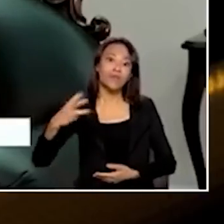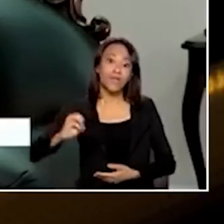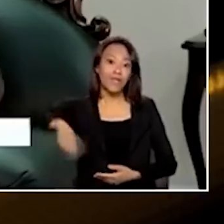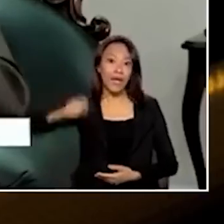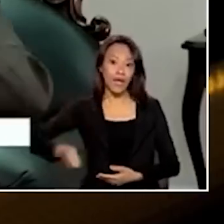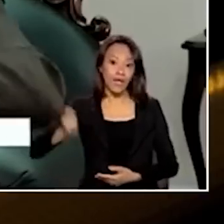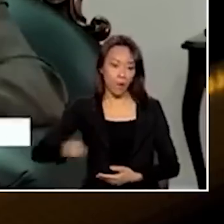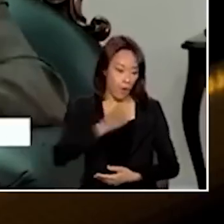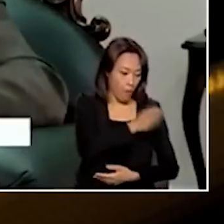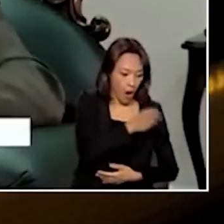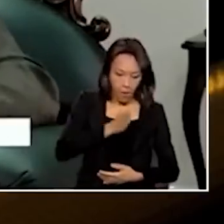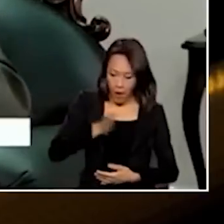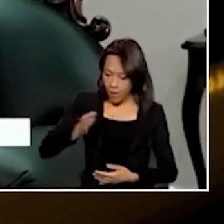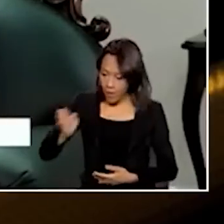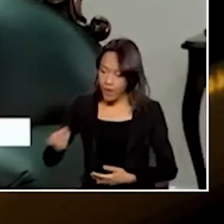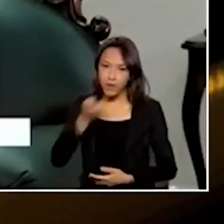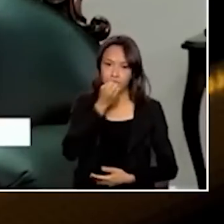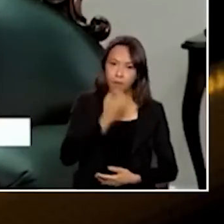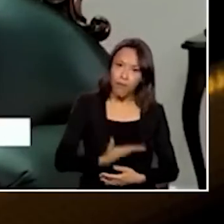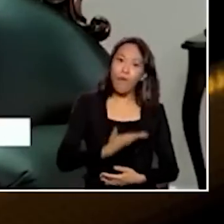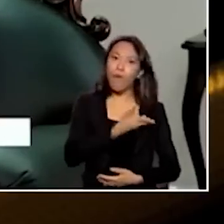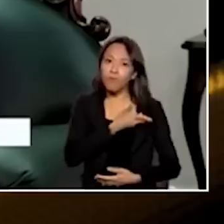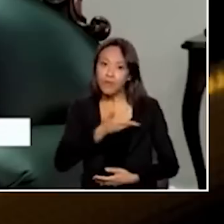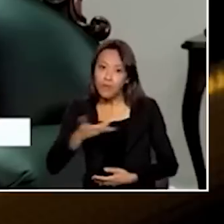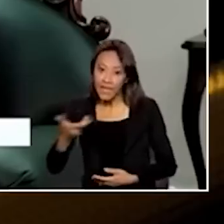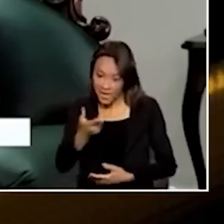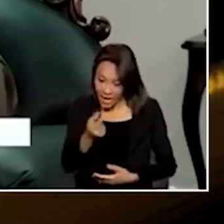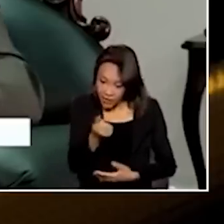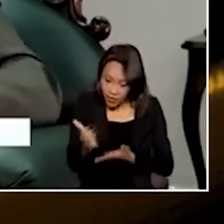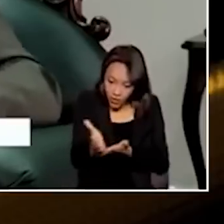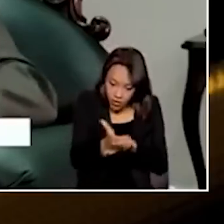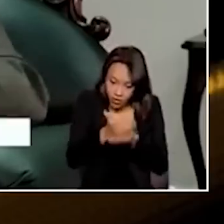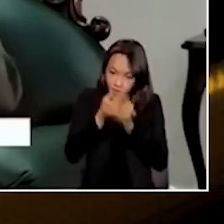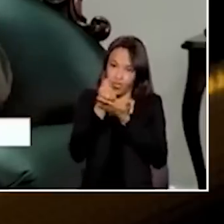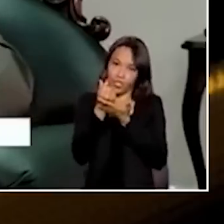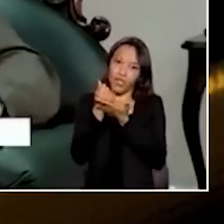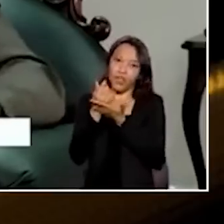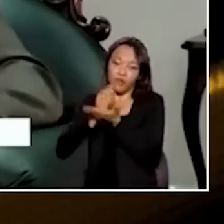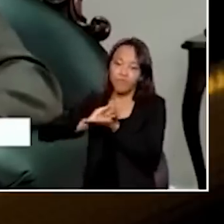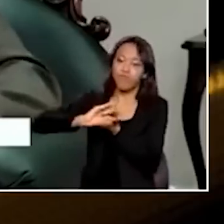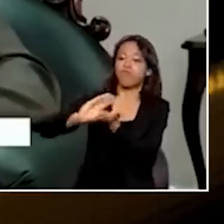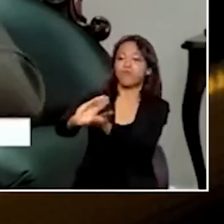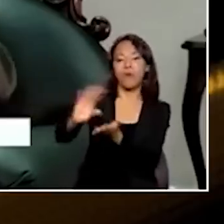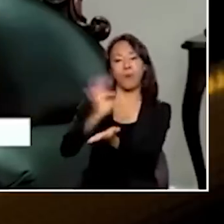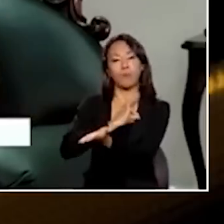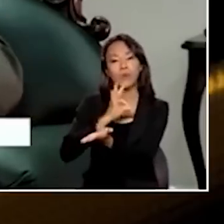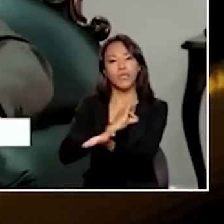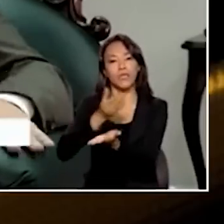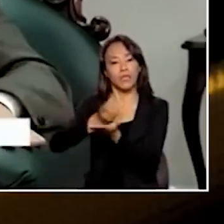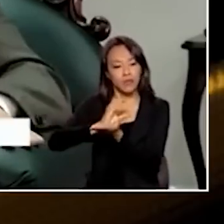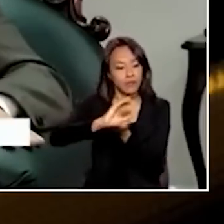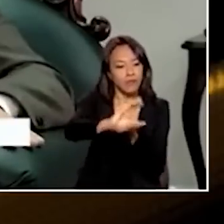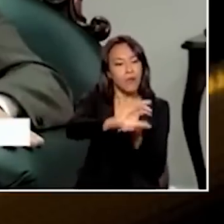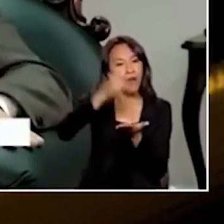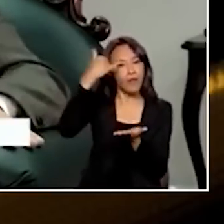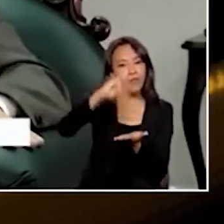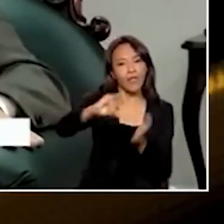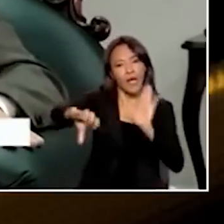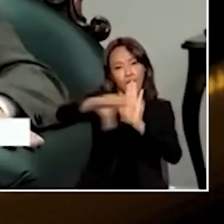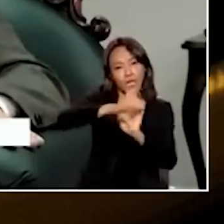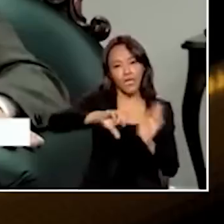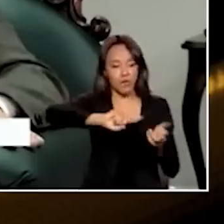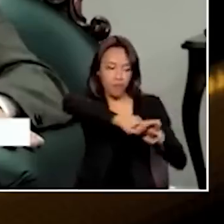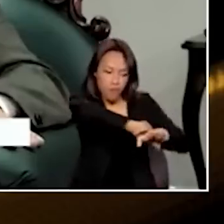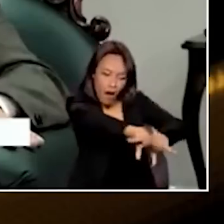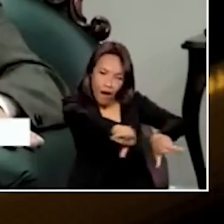quais crimes ele cometeu que crimes ele é articulou a tal da minuta golpista que foi